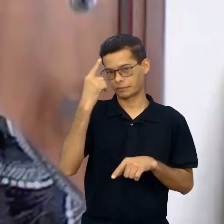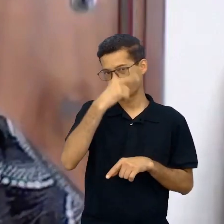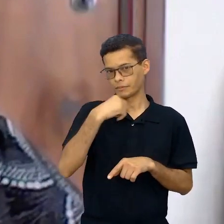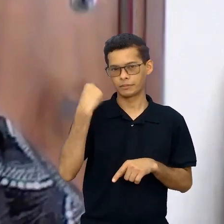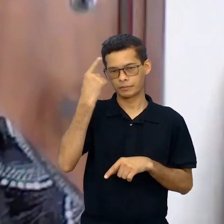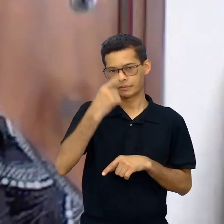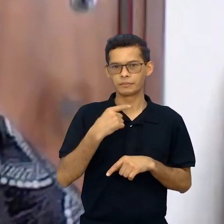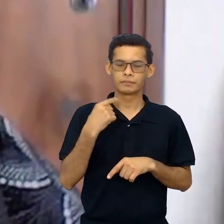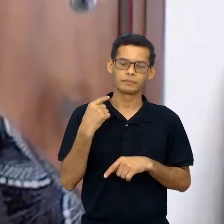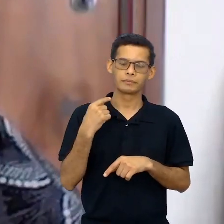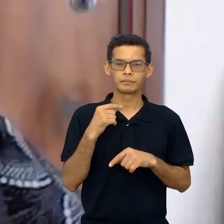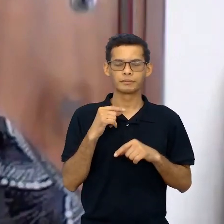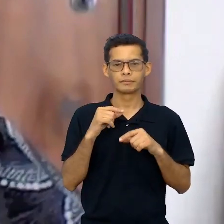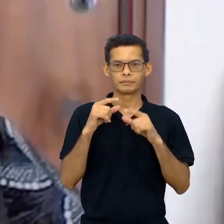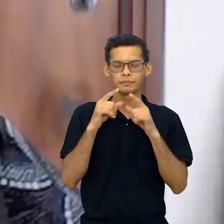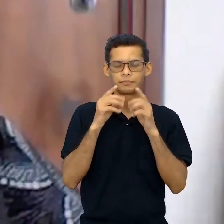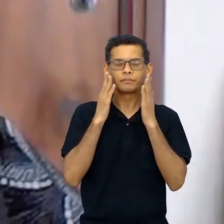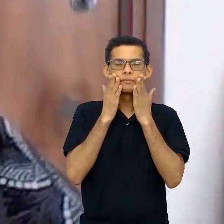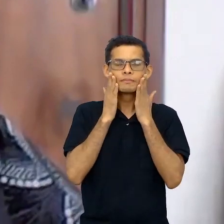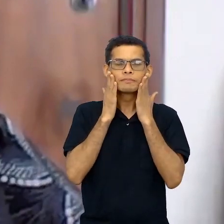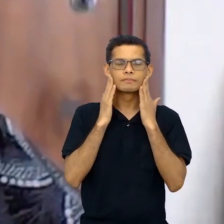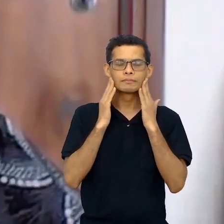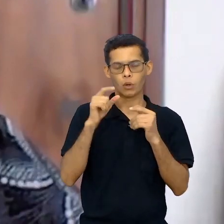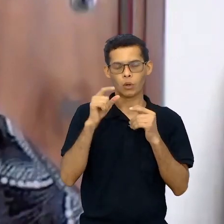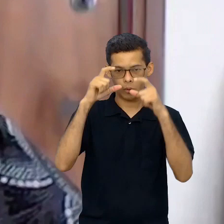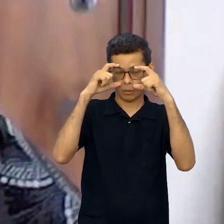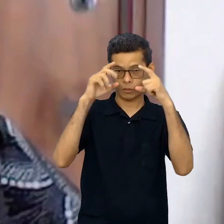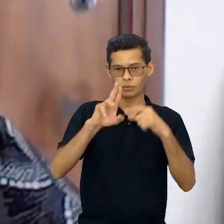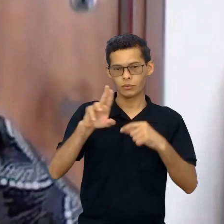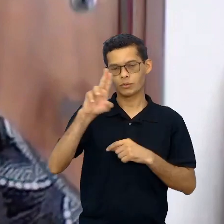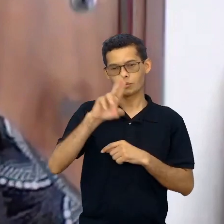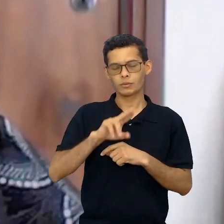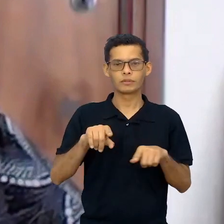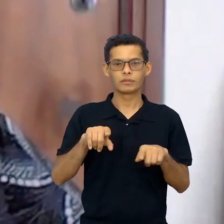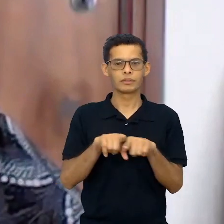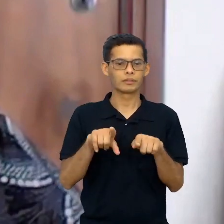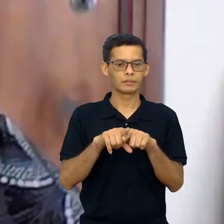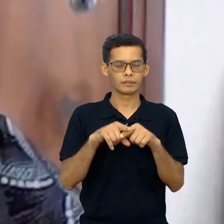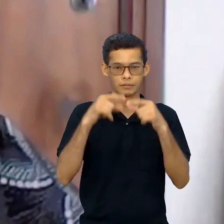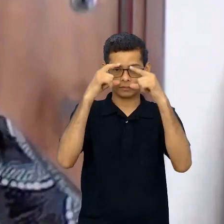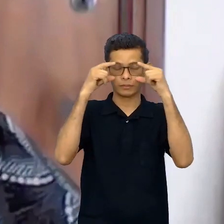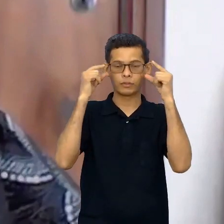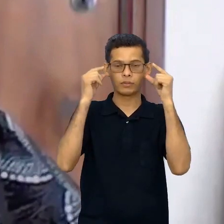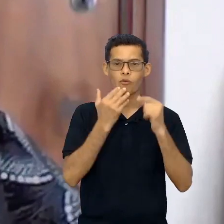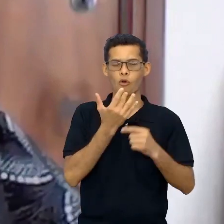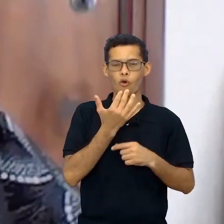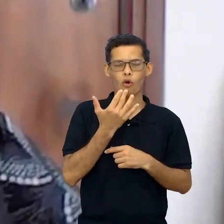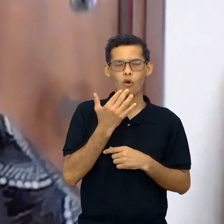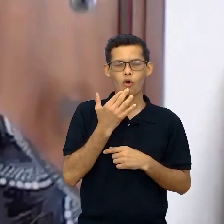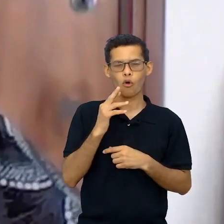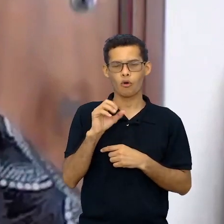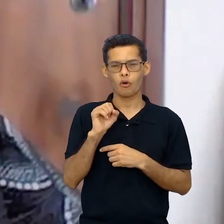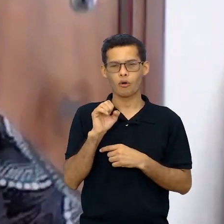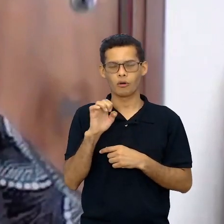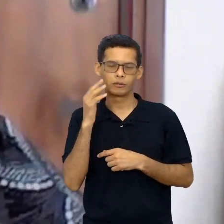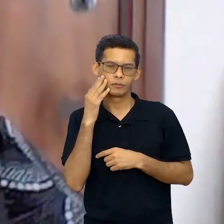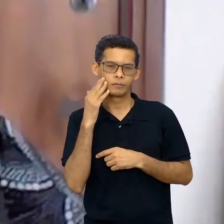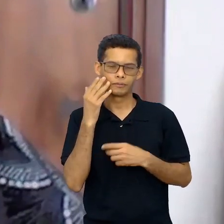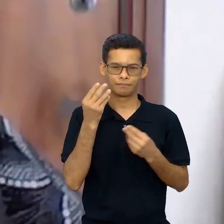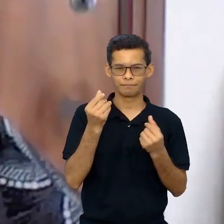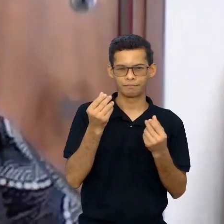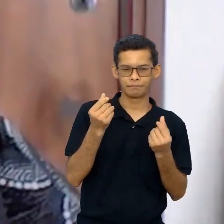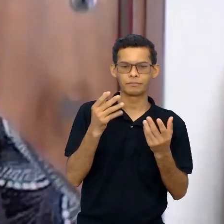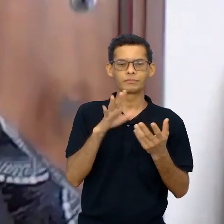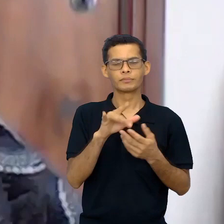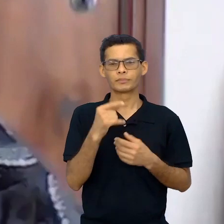bem arredondadinho, uso um óculos, uma armação rosé, passei um batom hoje